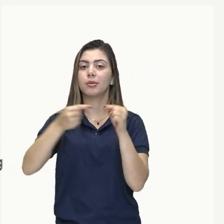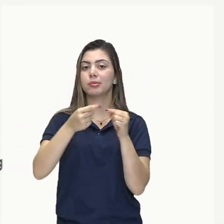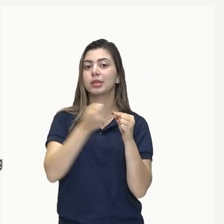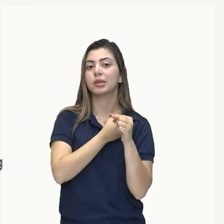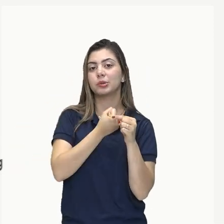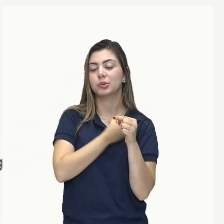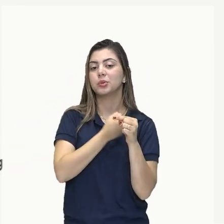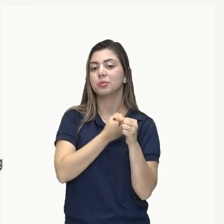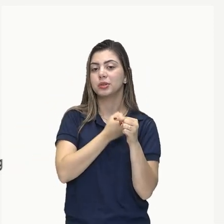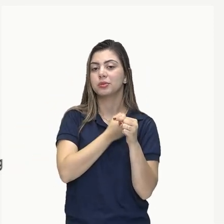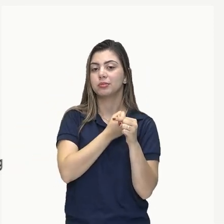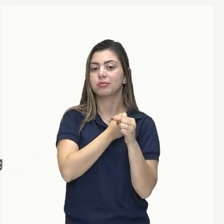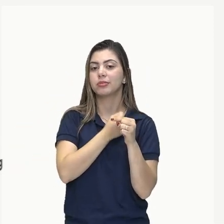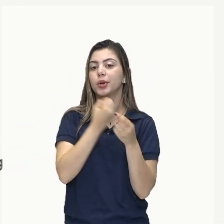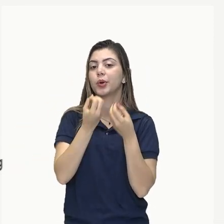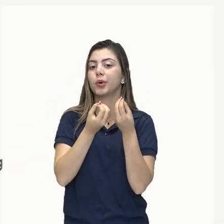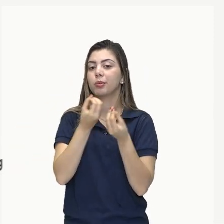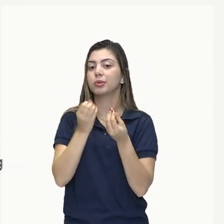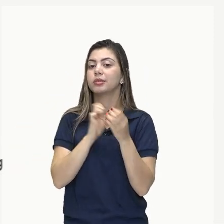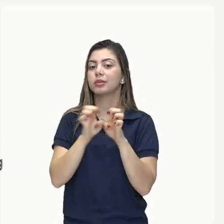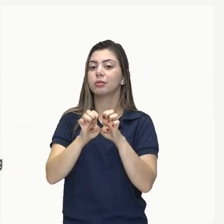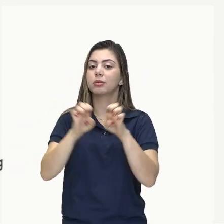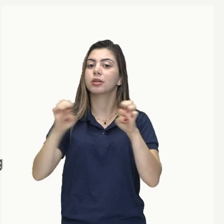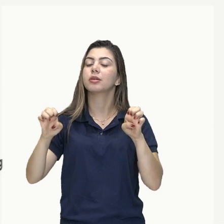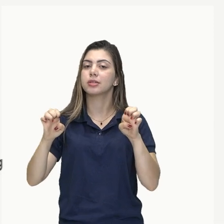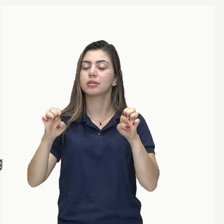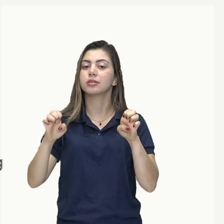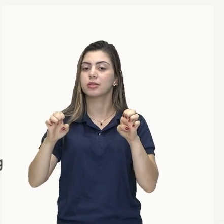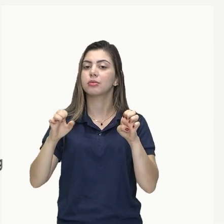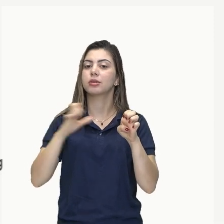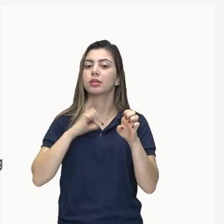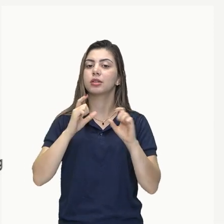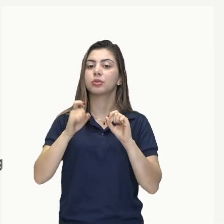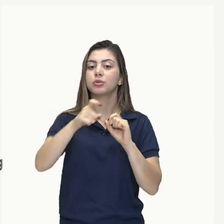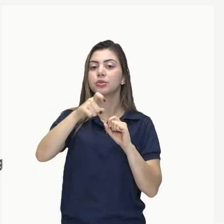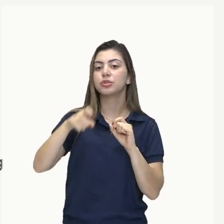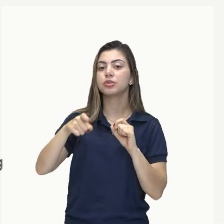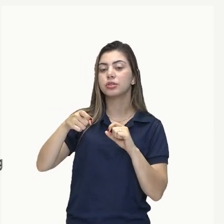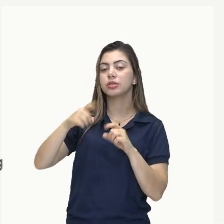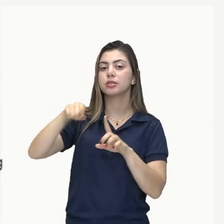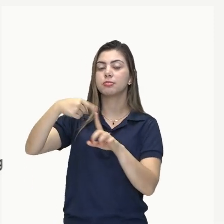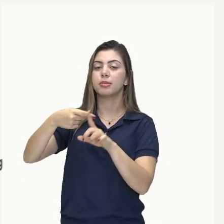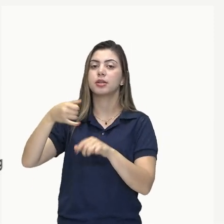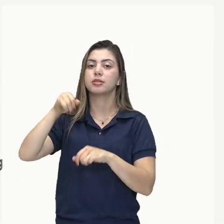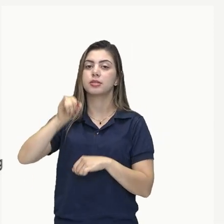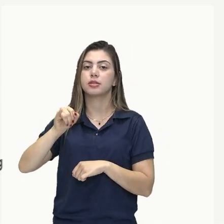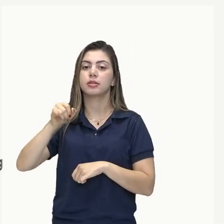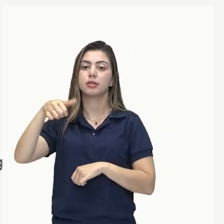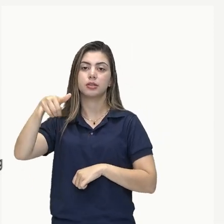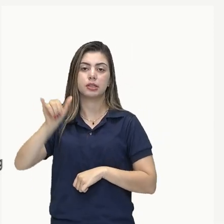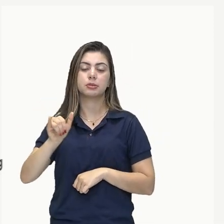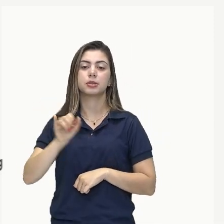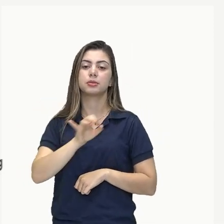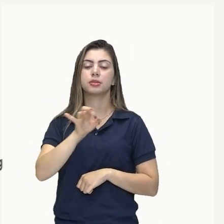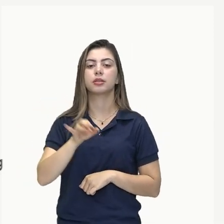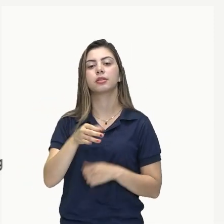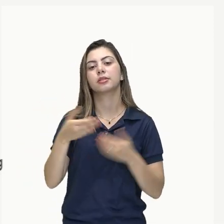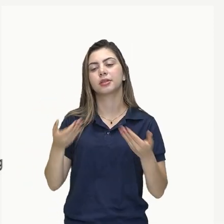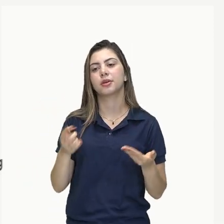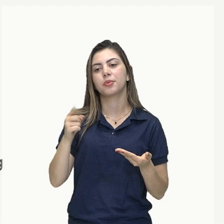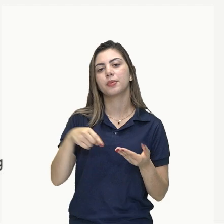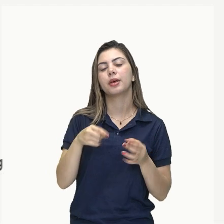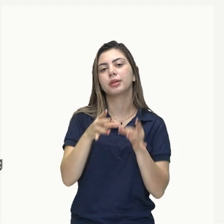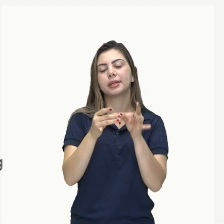complexo, composto aí por um x real e um y imaginário, tá bom? Isso aqui é só para a gente introduzir,